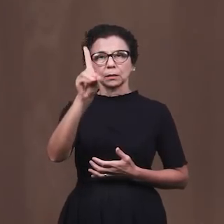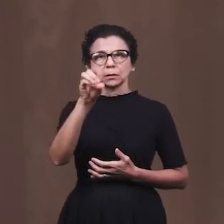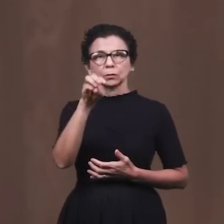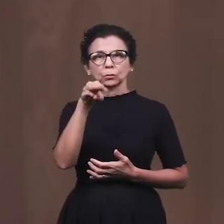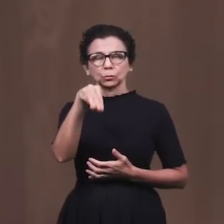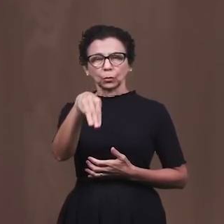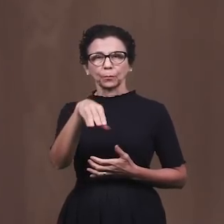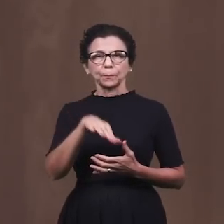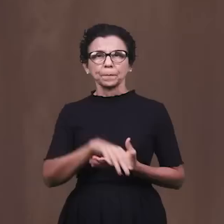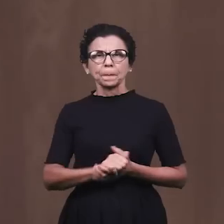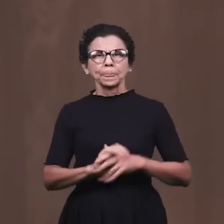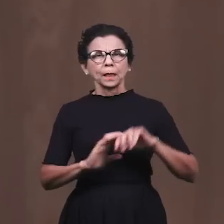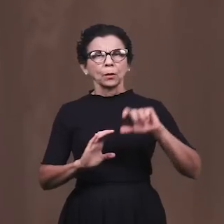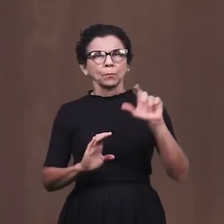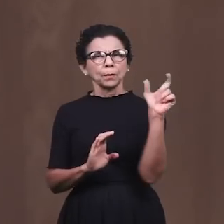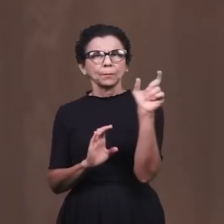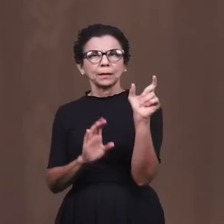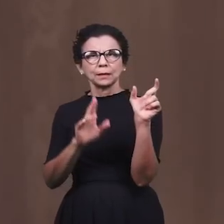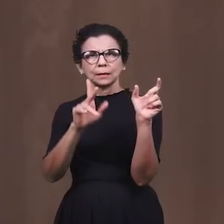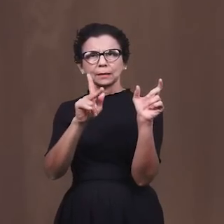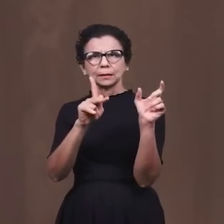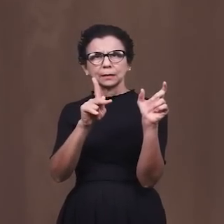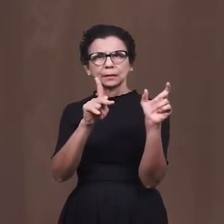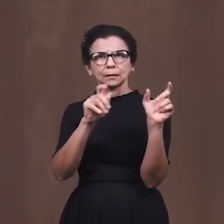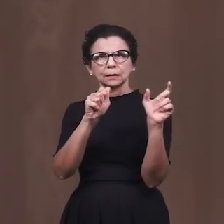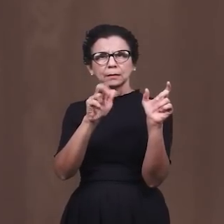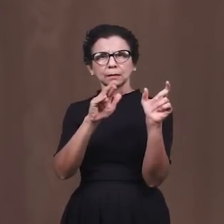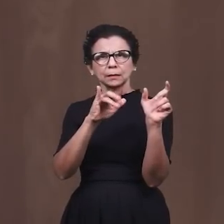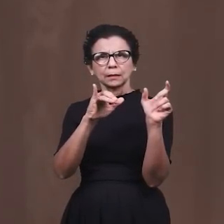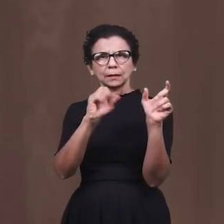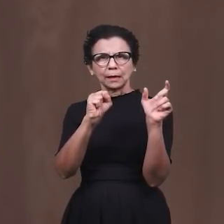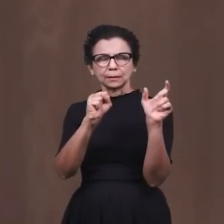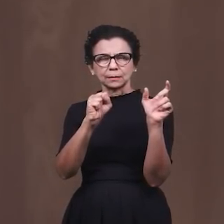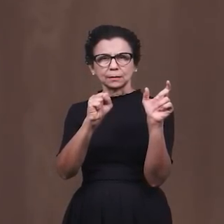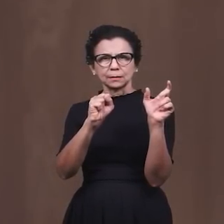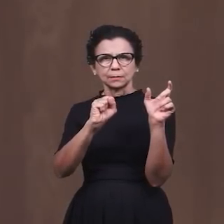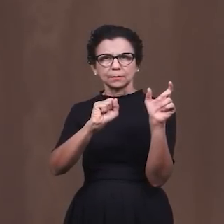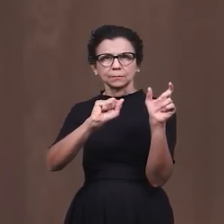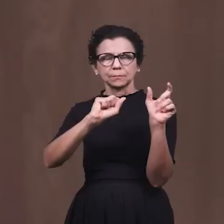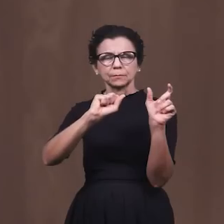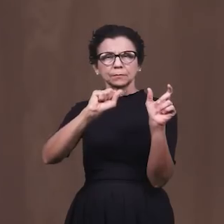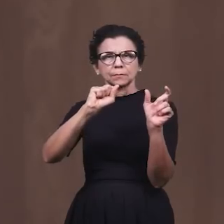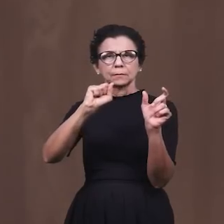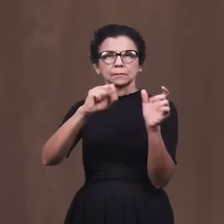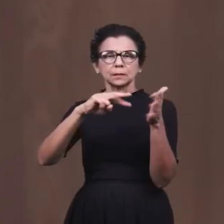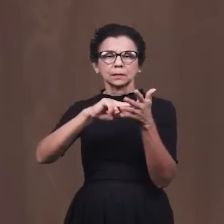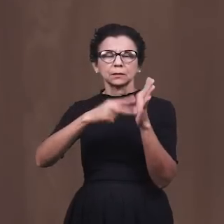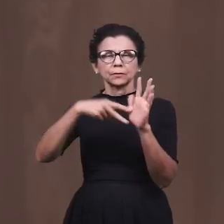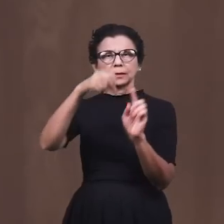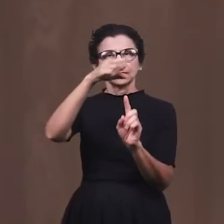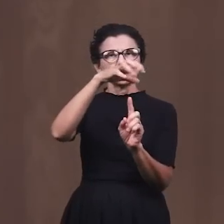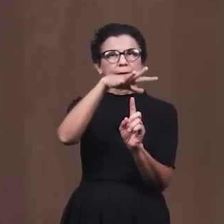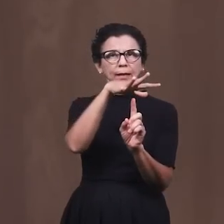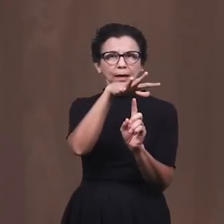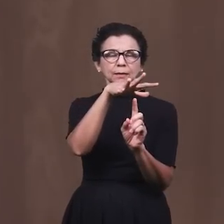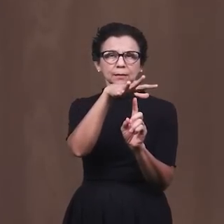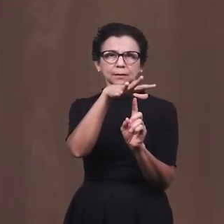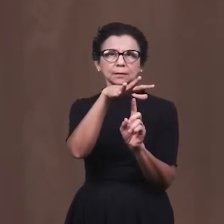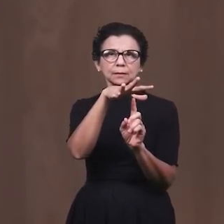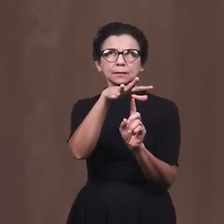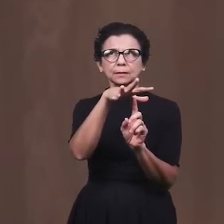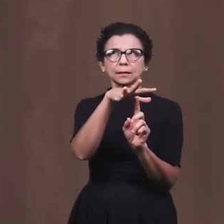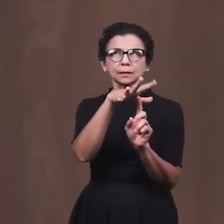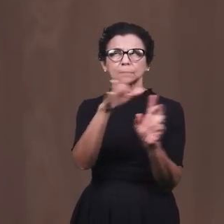carisma é uma palavra que é derivada da palavra caris, que significa graça, e ela está relacionada